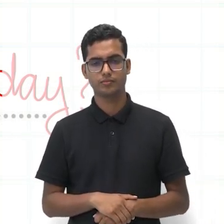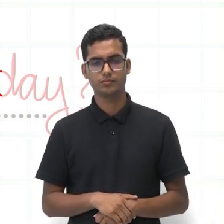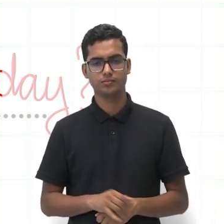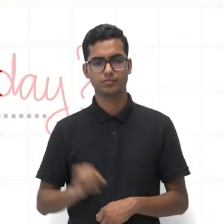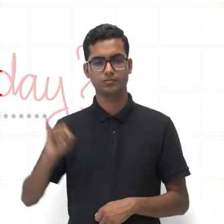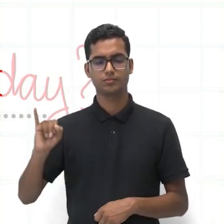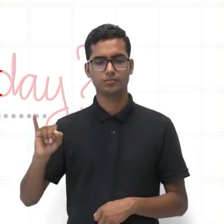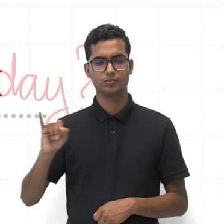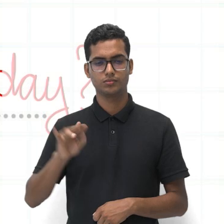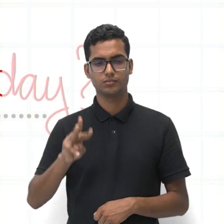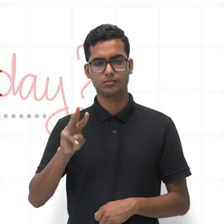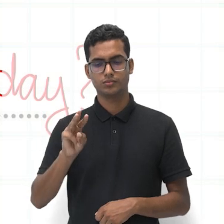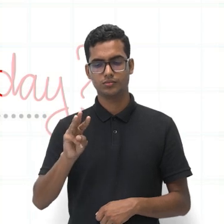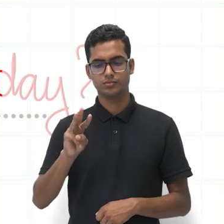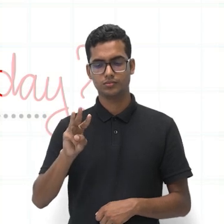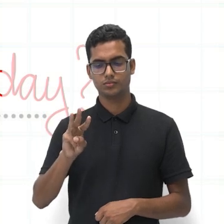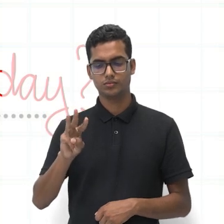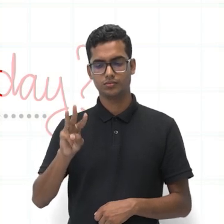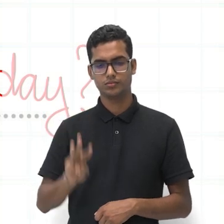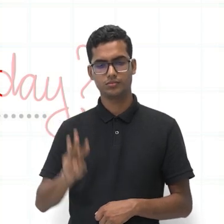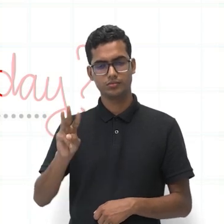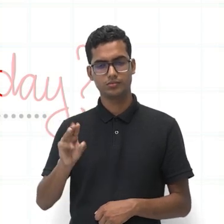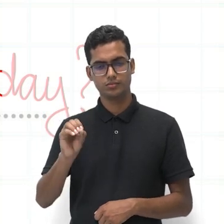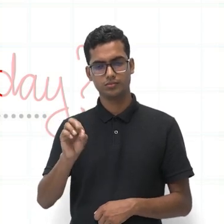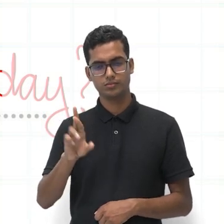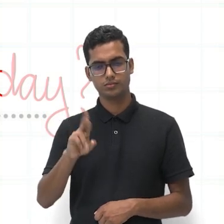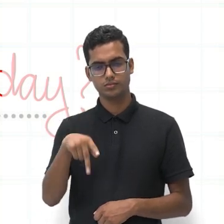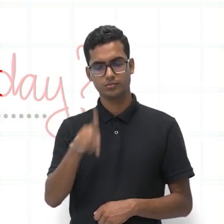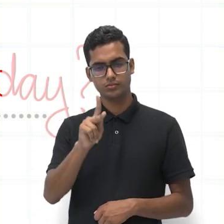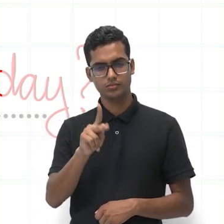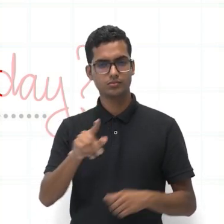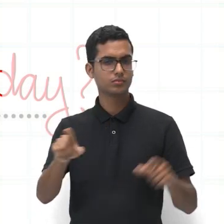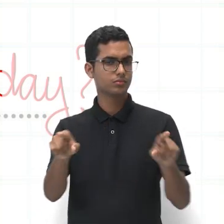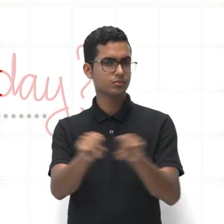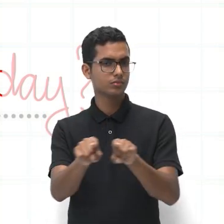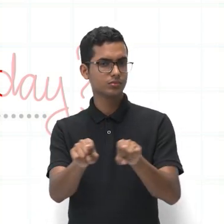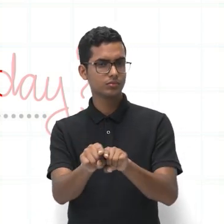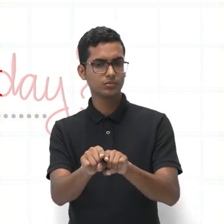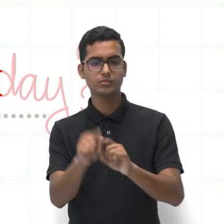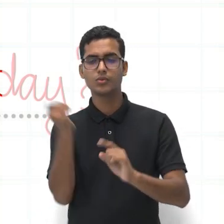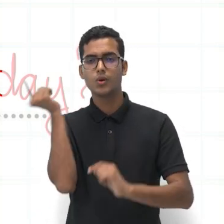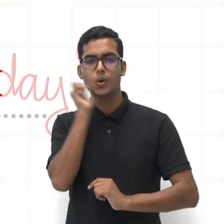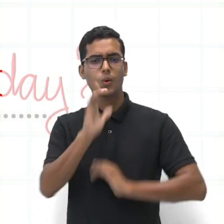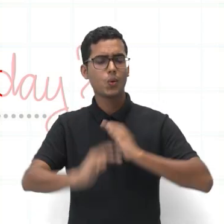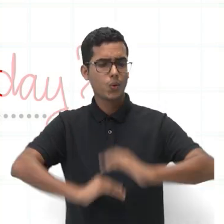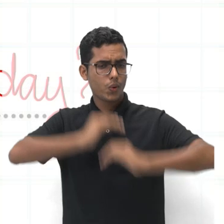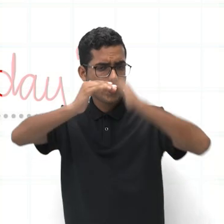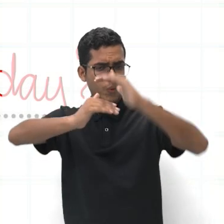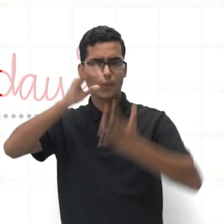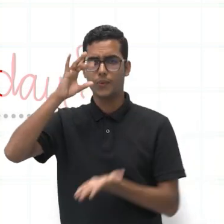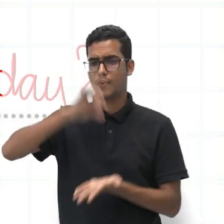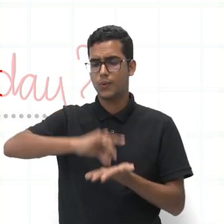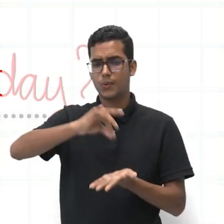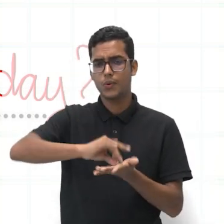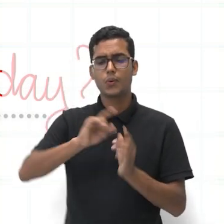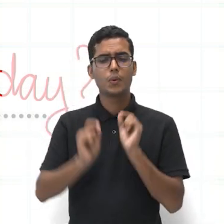todo dia. Então, I work, I work. E aí você vai desenvolvendo